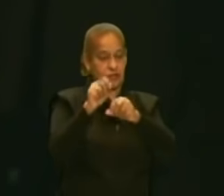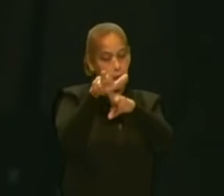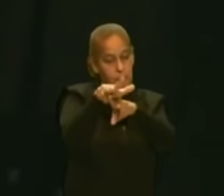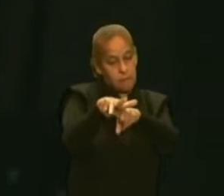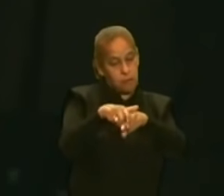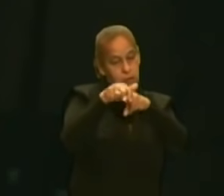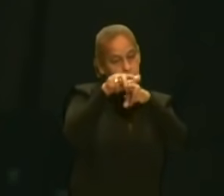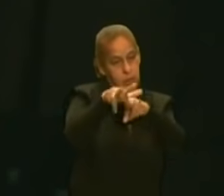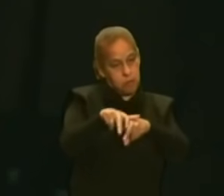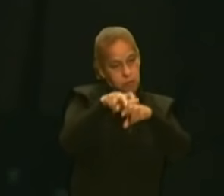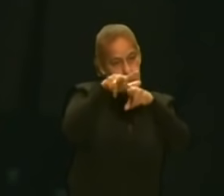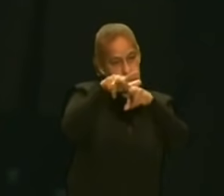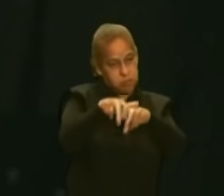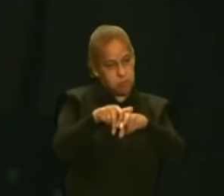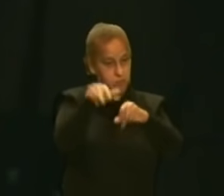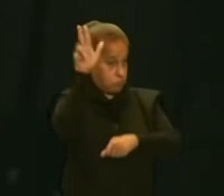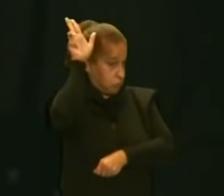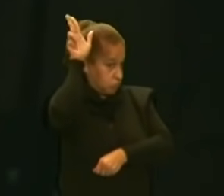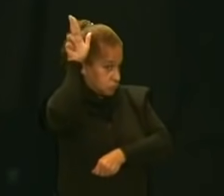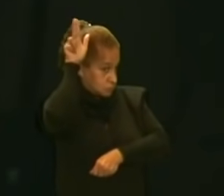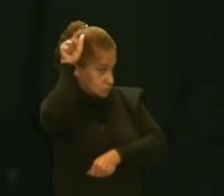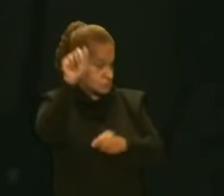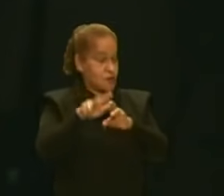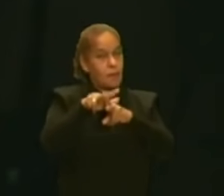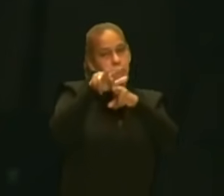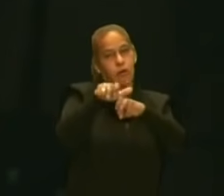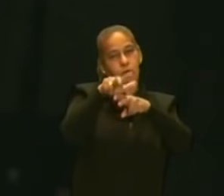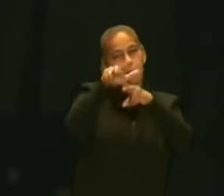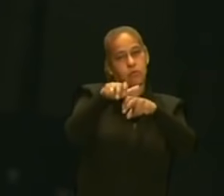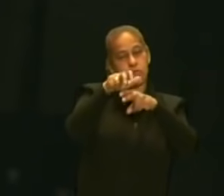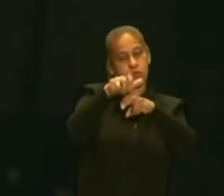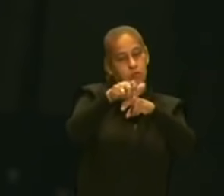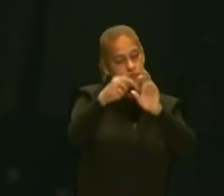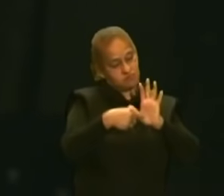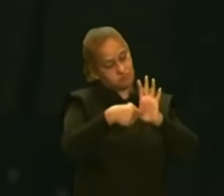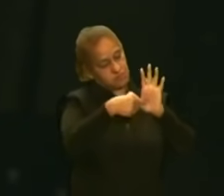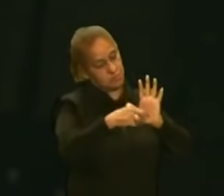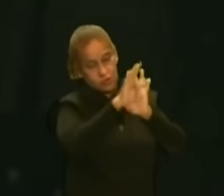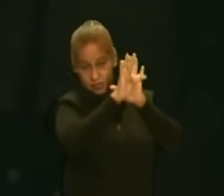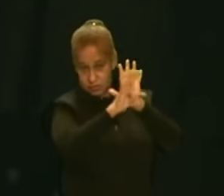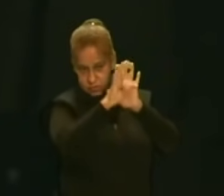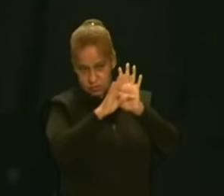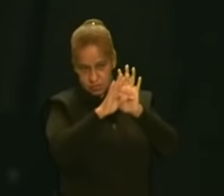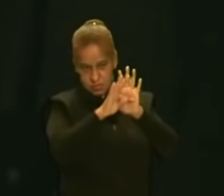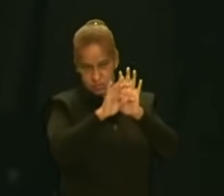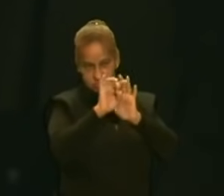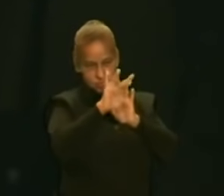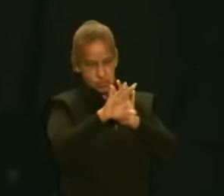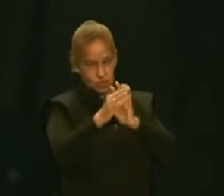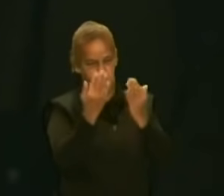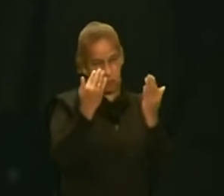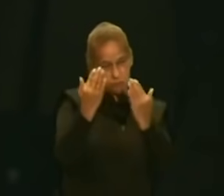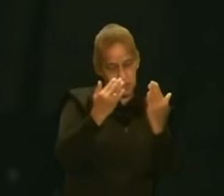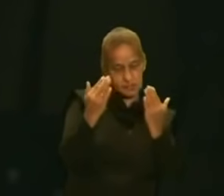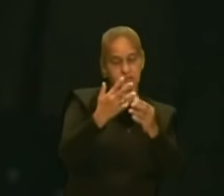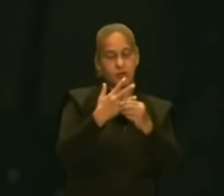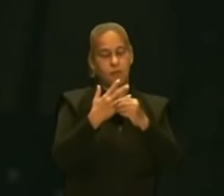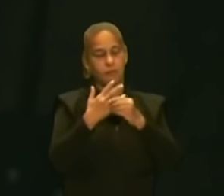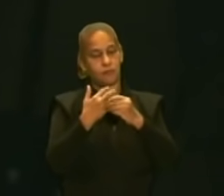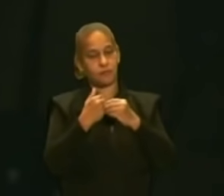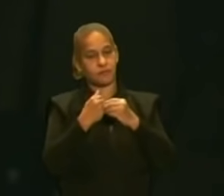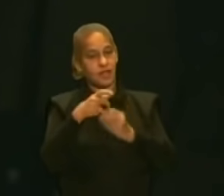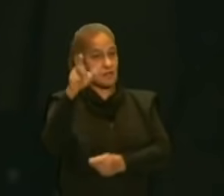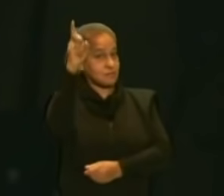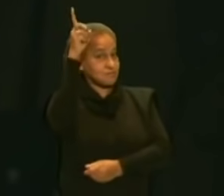cavalaria descrita aqui, não é como uma cavalaria simbólica, não é? Essa cavalaria